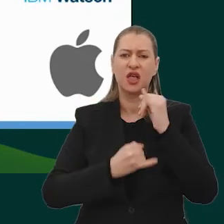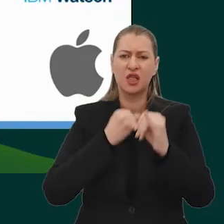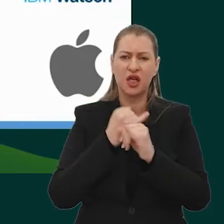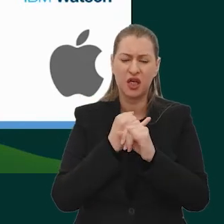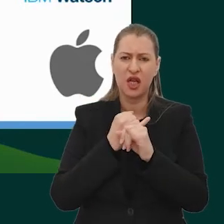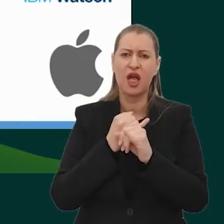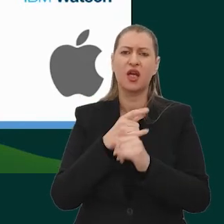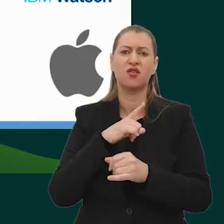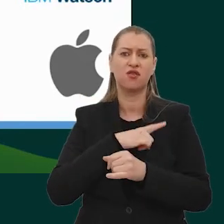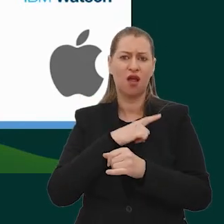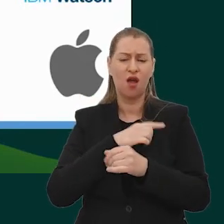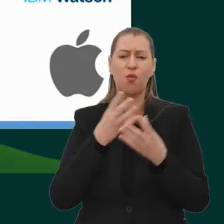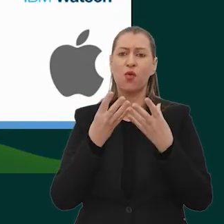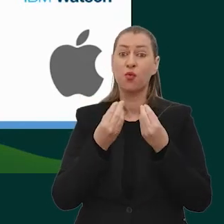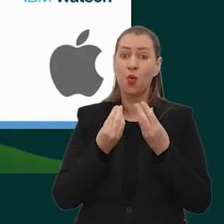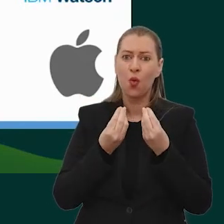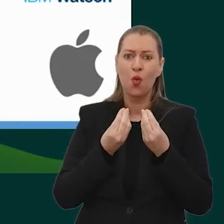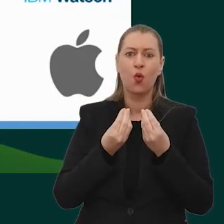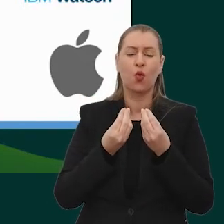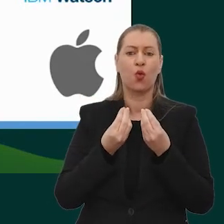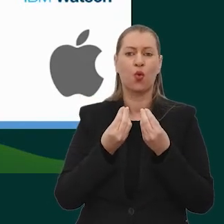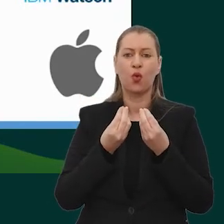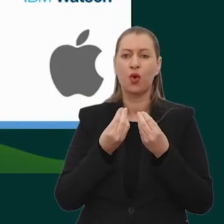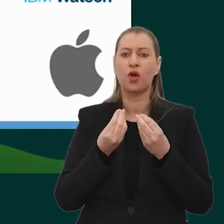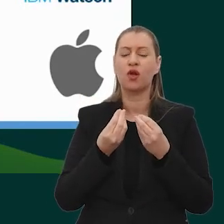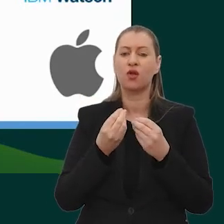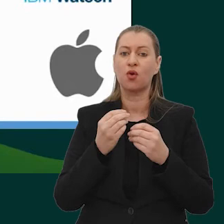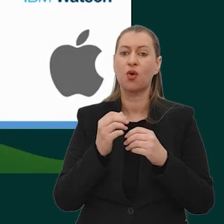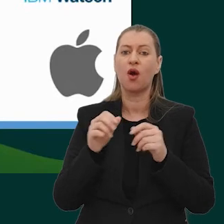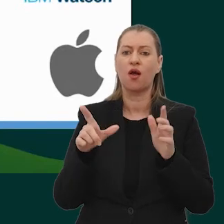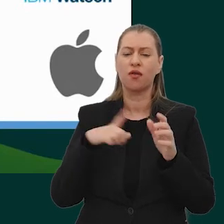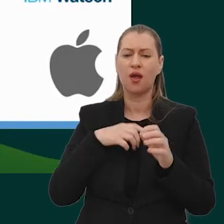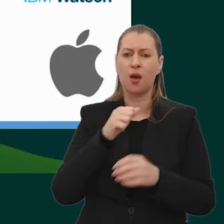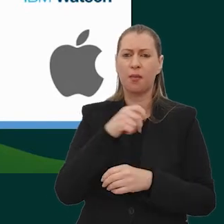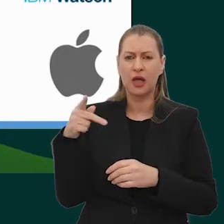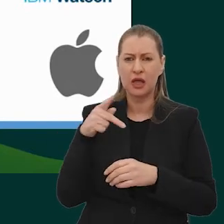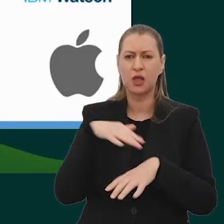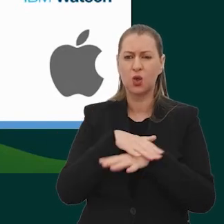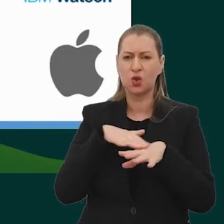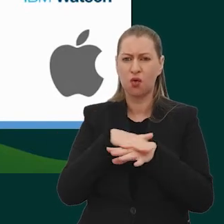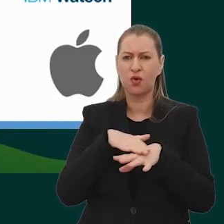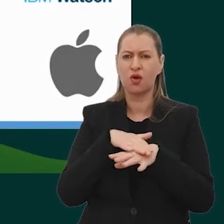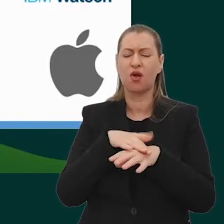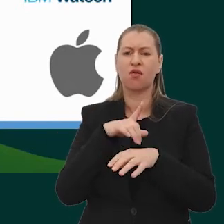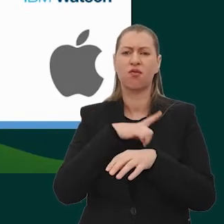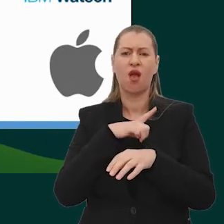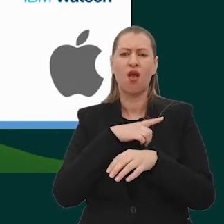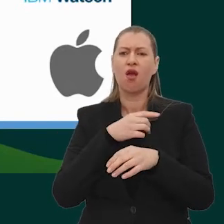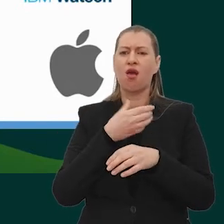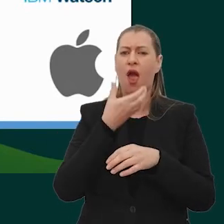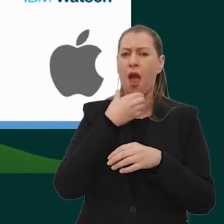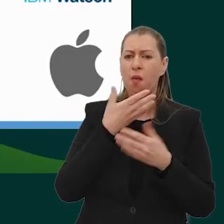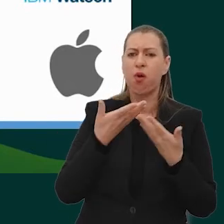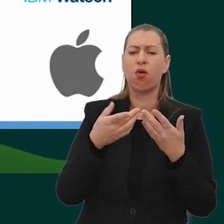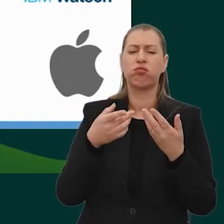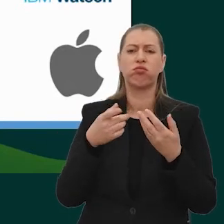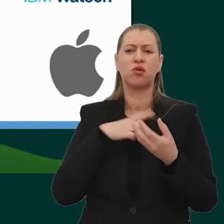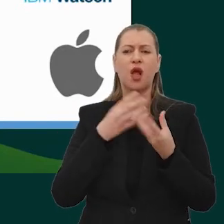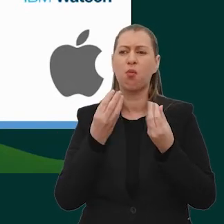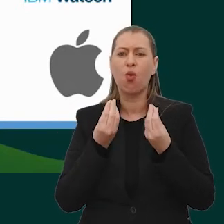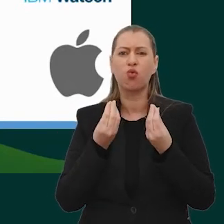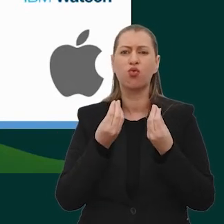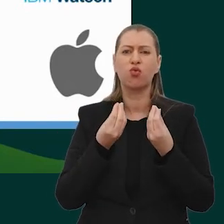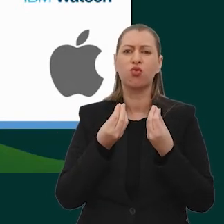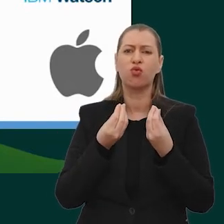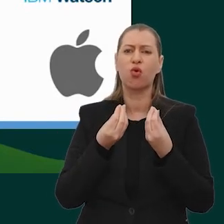aplicação da IBM muito para frente, assim, já quanto a conversação. A Apple com a Siri. Então, você já tem isso diariamente, vocês às